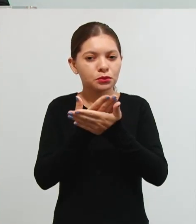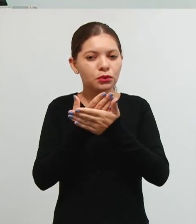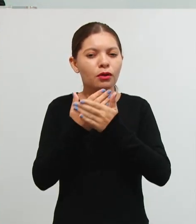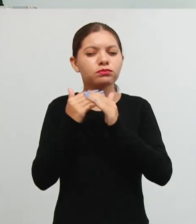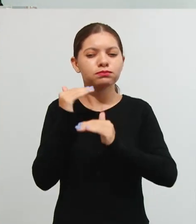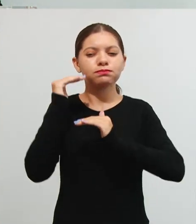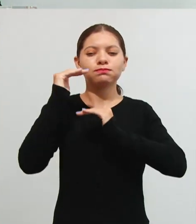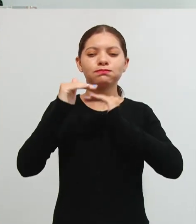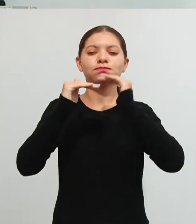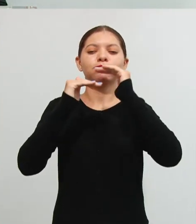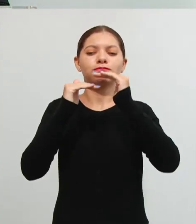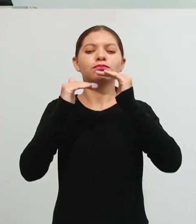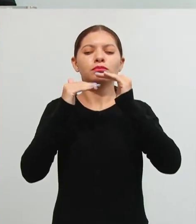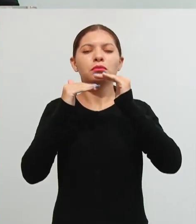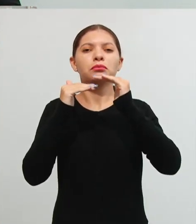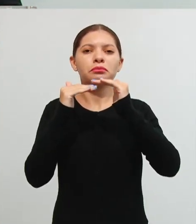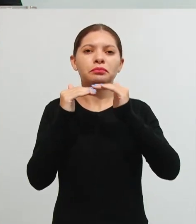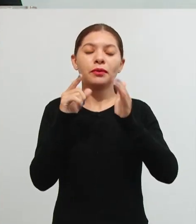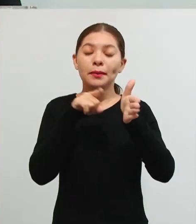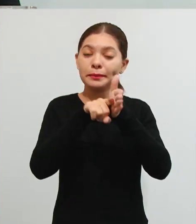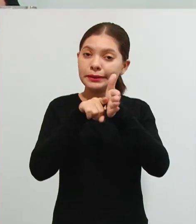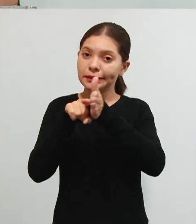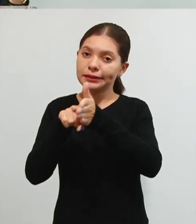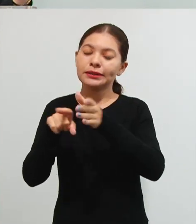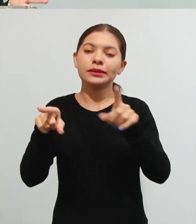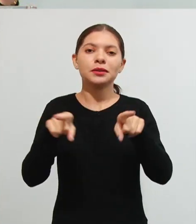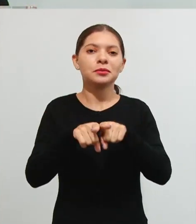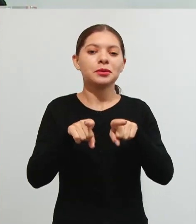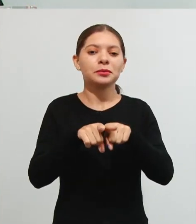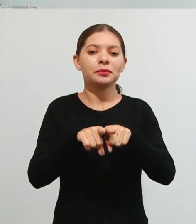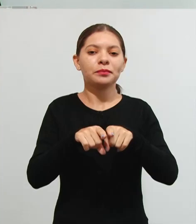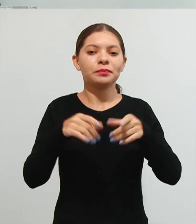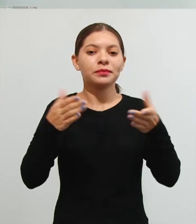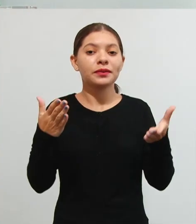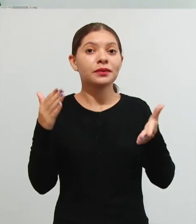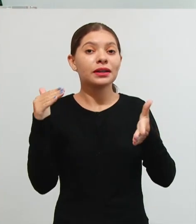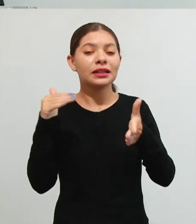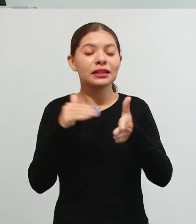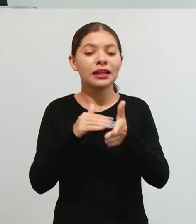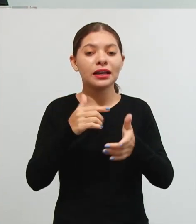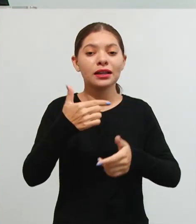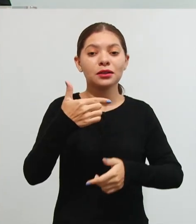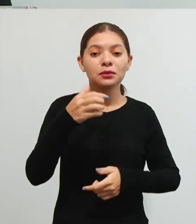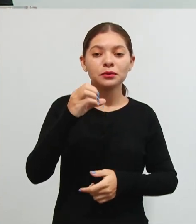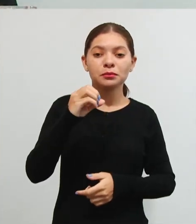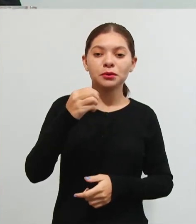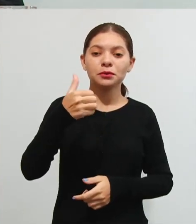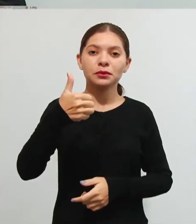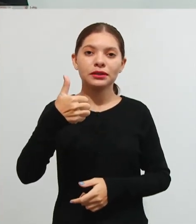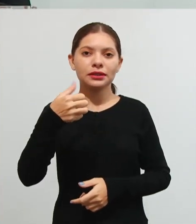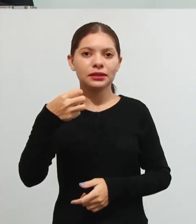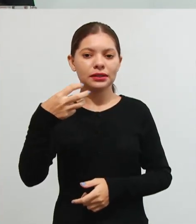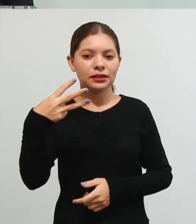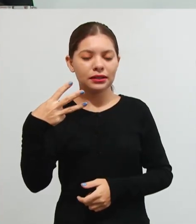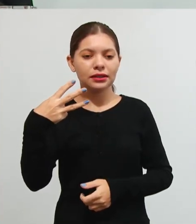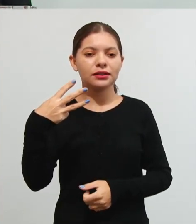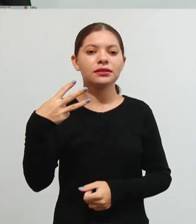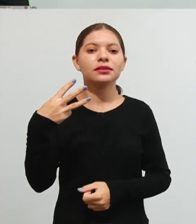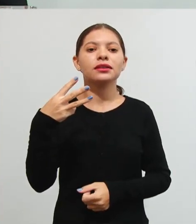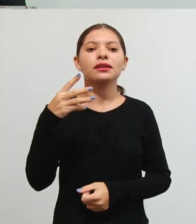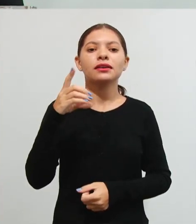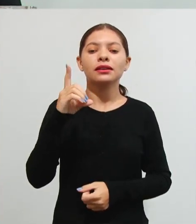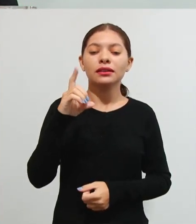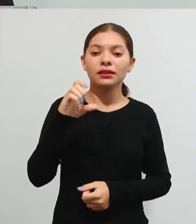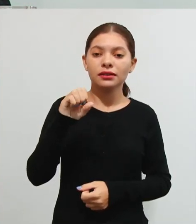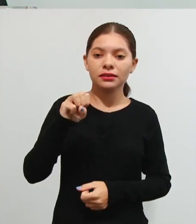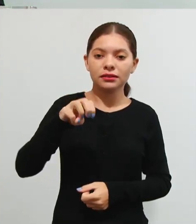né? As pesquisas. E então, até 2013, até o